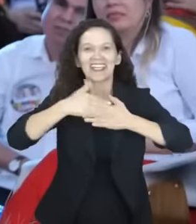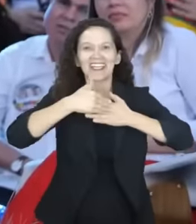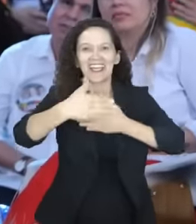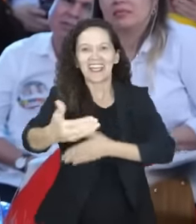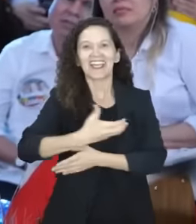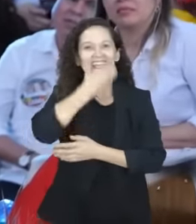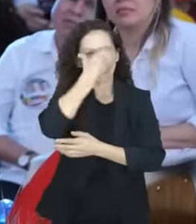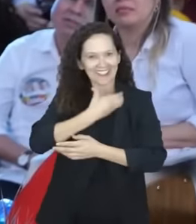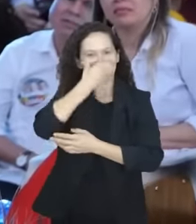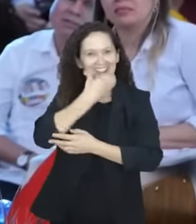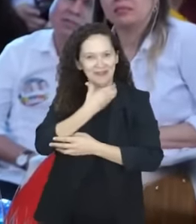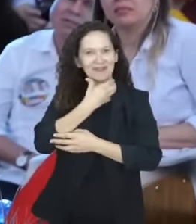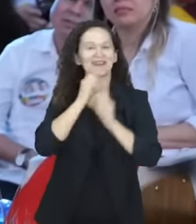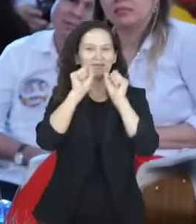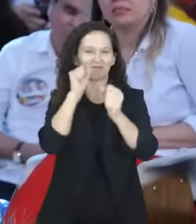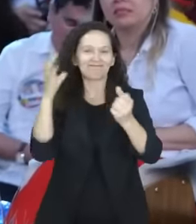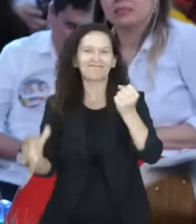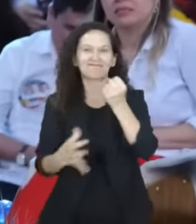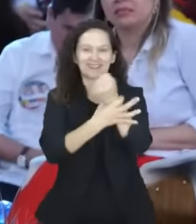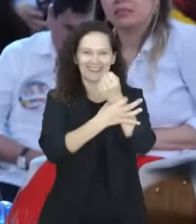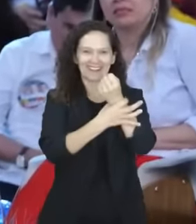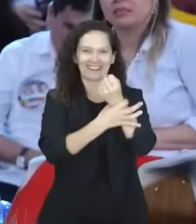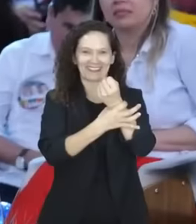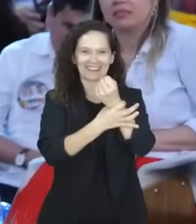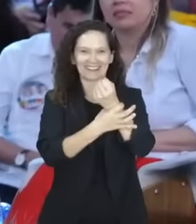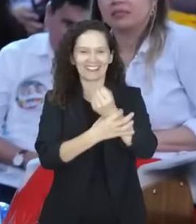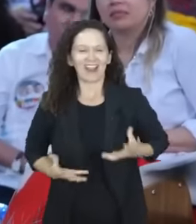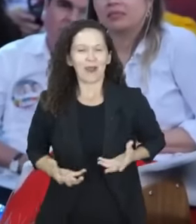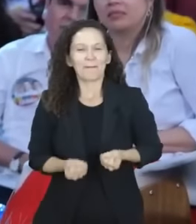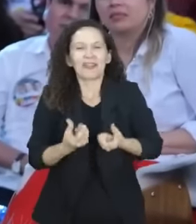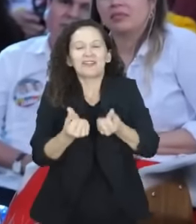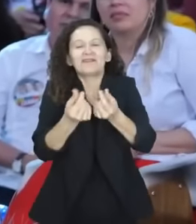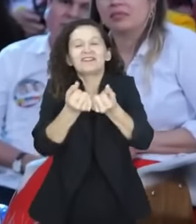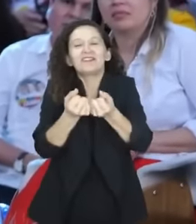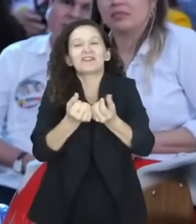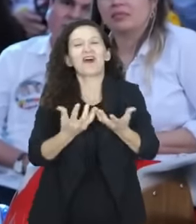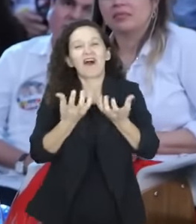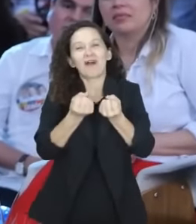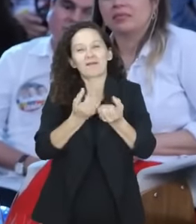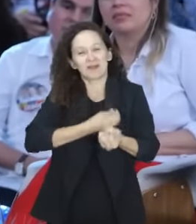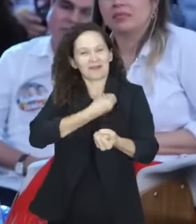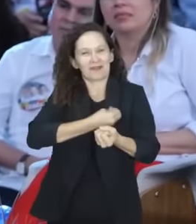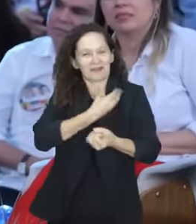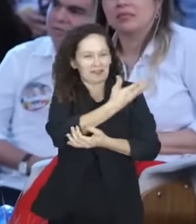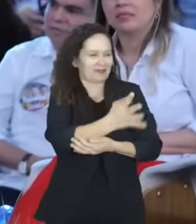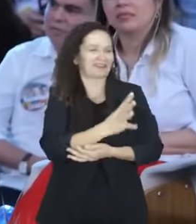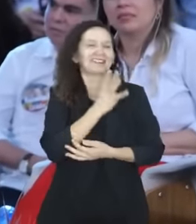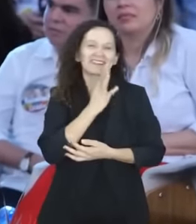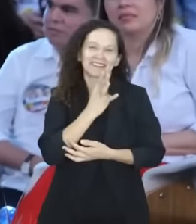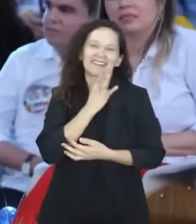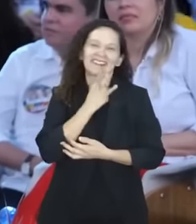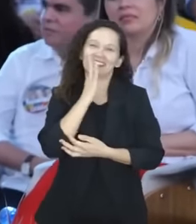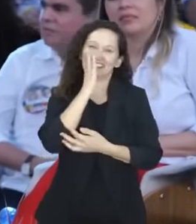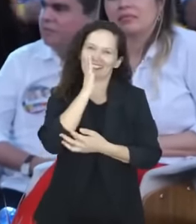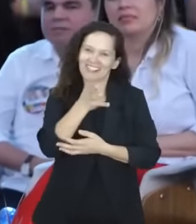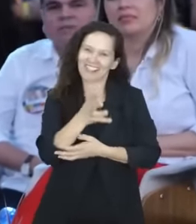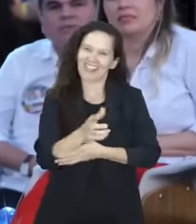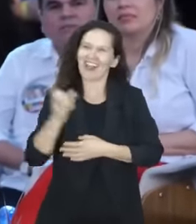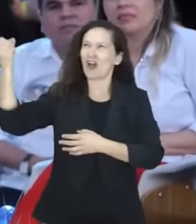garantir benefício pro resto da vida é quem vocês conhecem, que já fez o Luz para Todos, que já fez